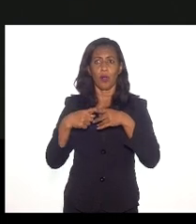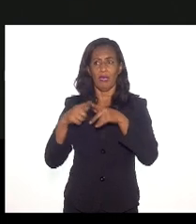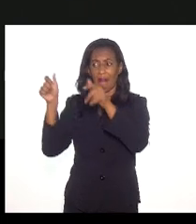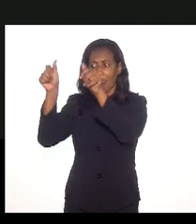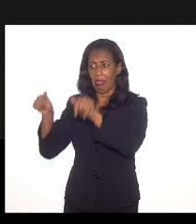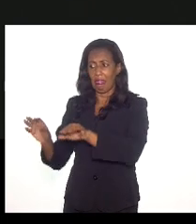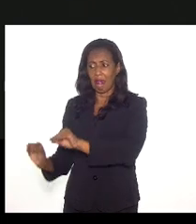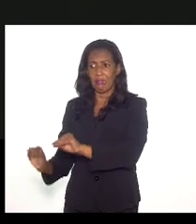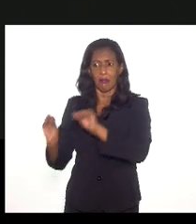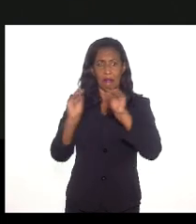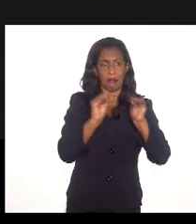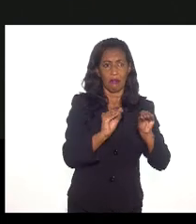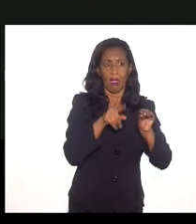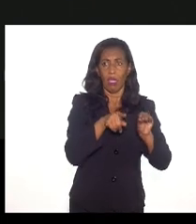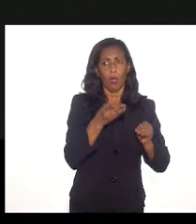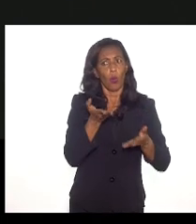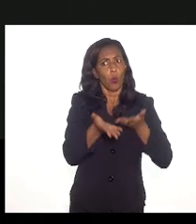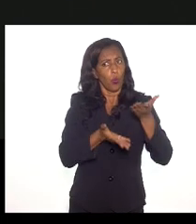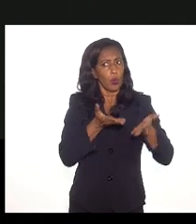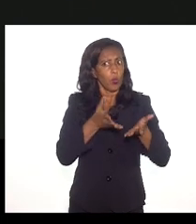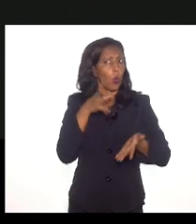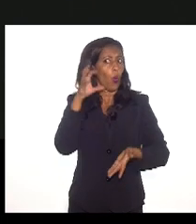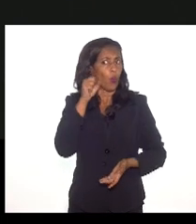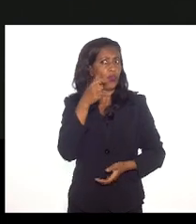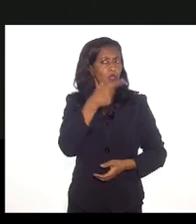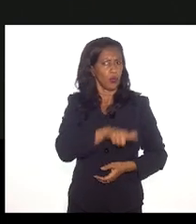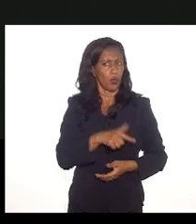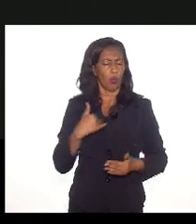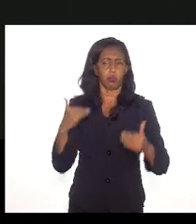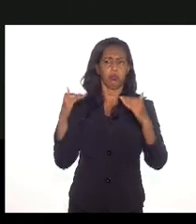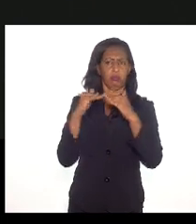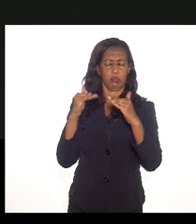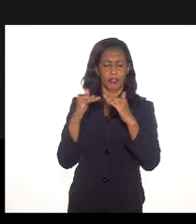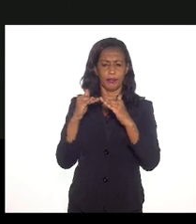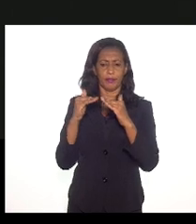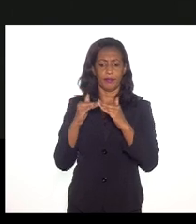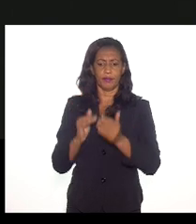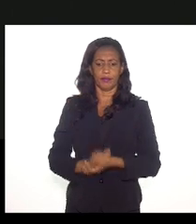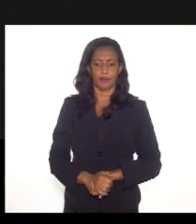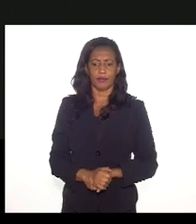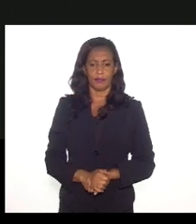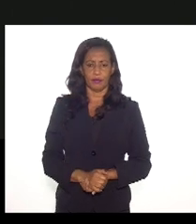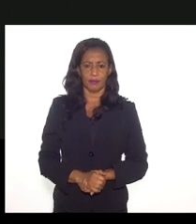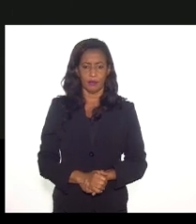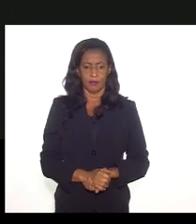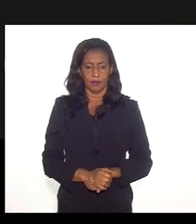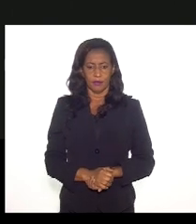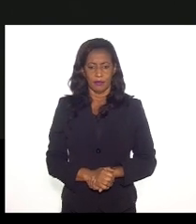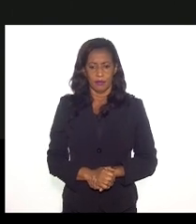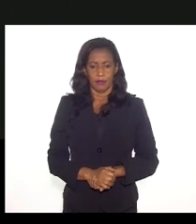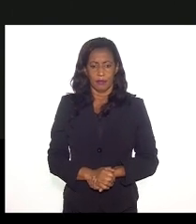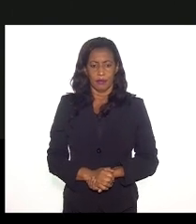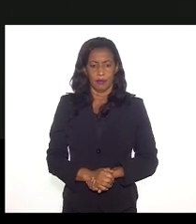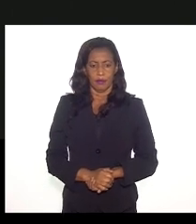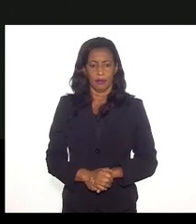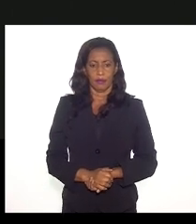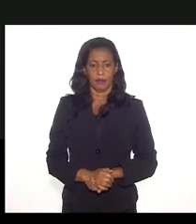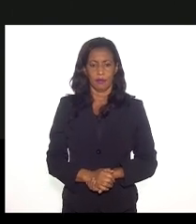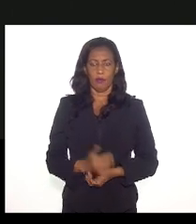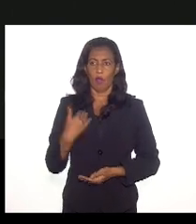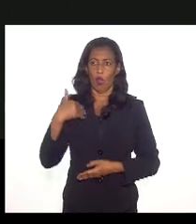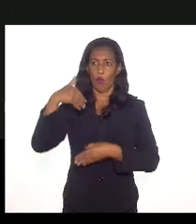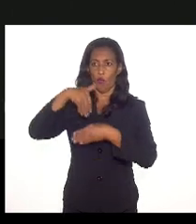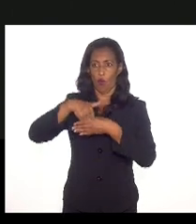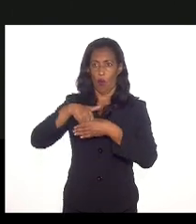eu acho que isso. É cuidadoso ouvir o INEPAC novamente. Eu concordo com o deputado. Então, baixa em diligência, o voto do deputado Rodrigo Morim, eu acompanho.